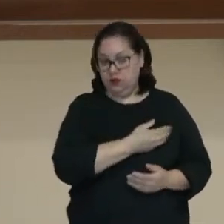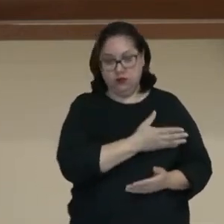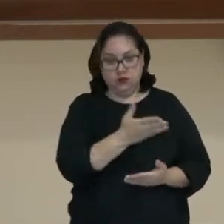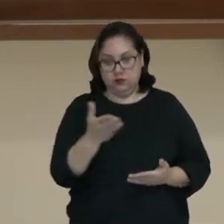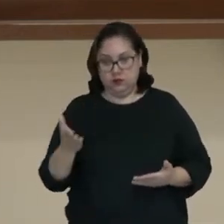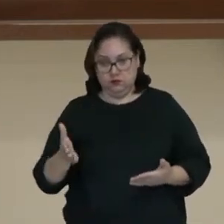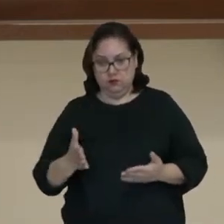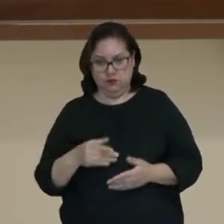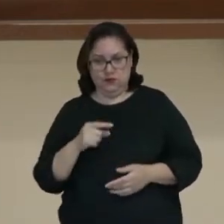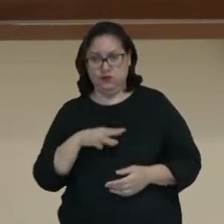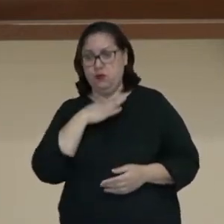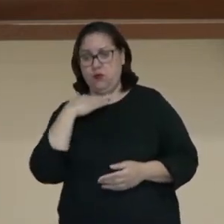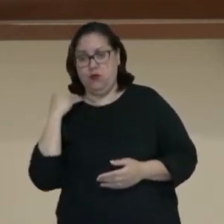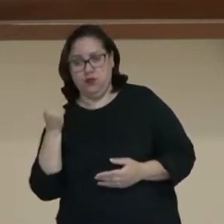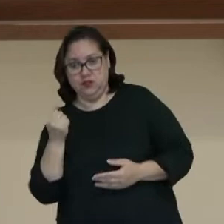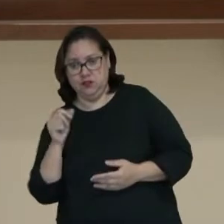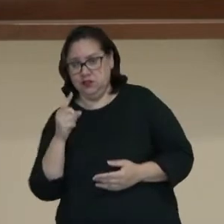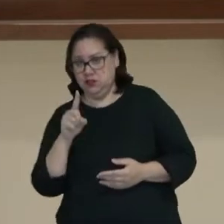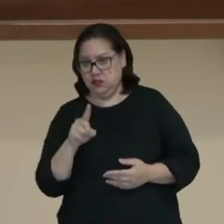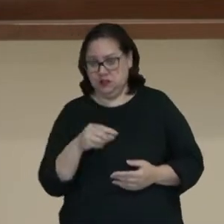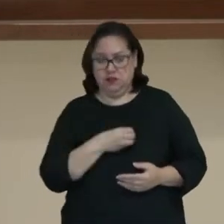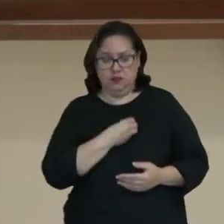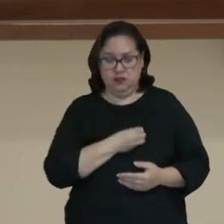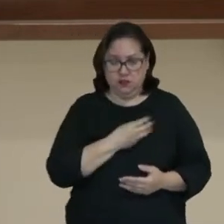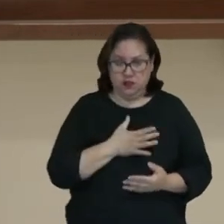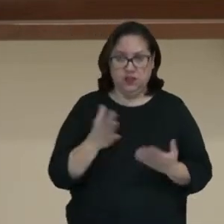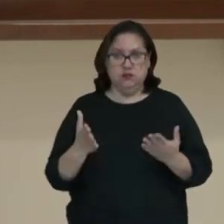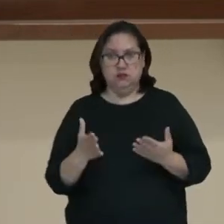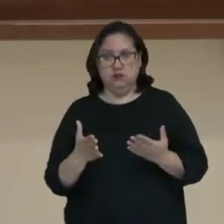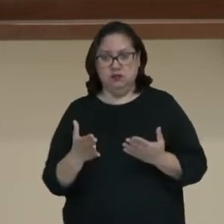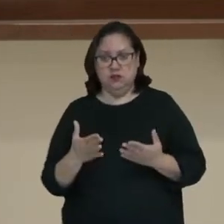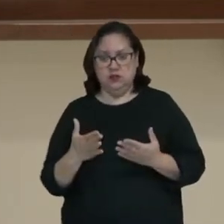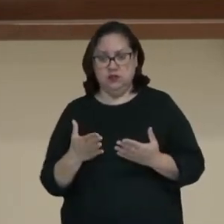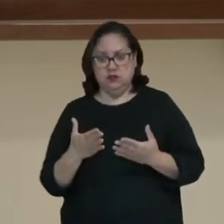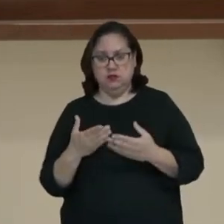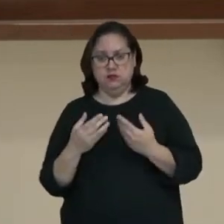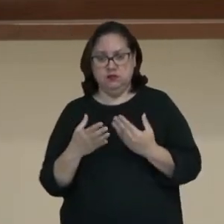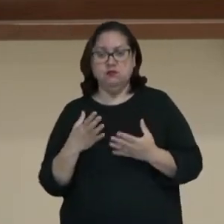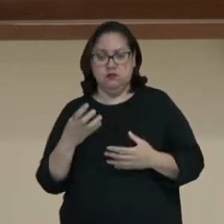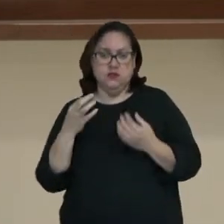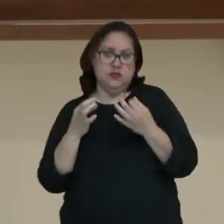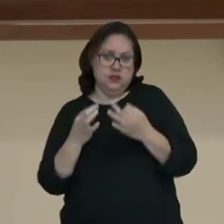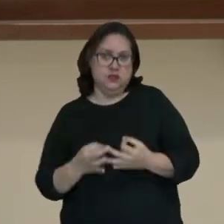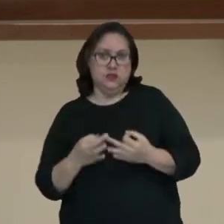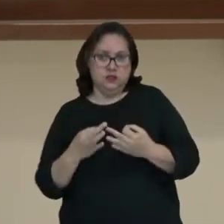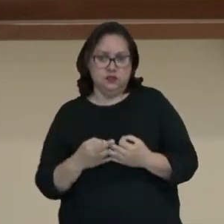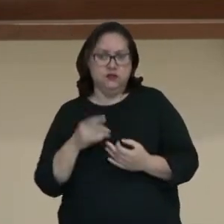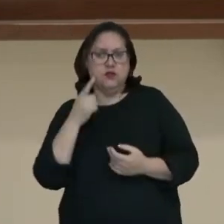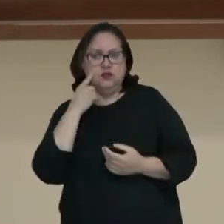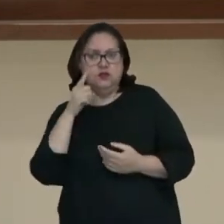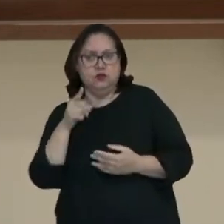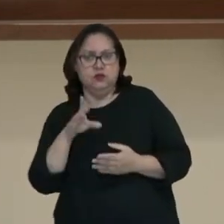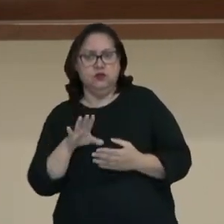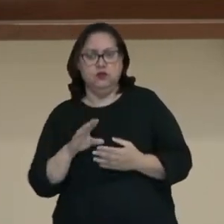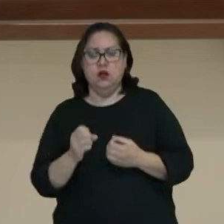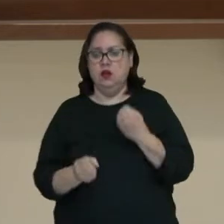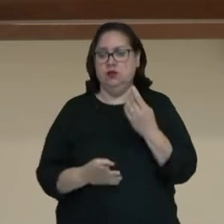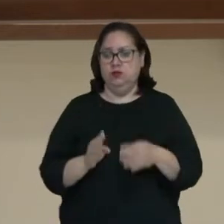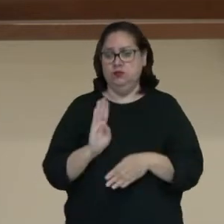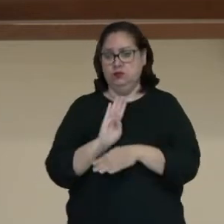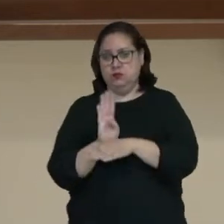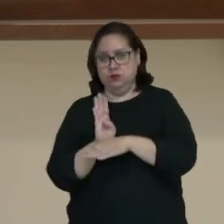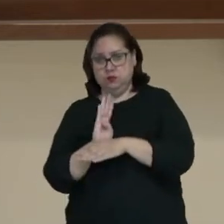inclusive. Se você vai morrer, se você vai viver, se você... Lembra-se, você com certeza já deve ter visto alguns